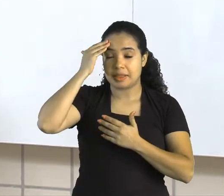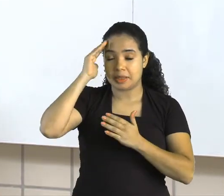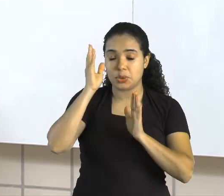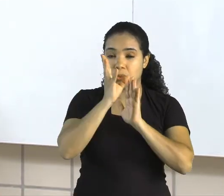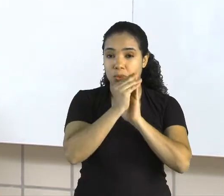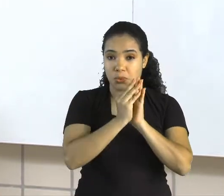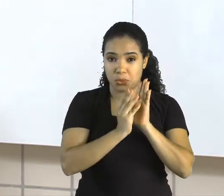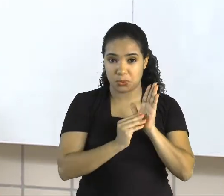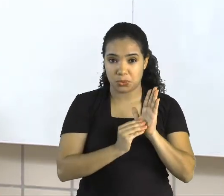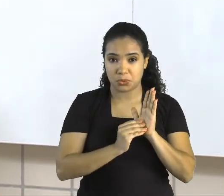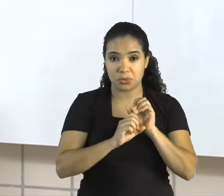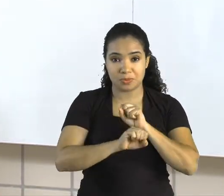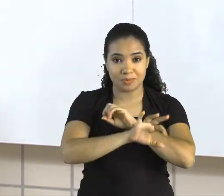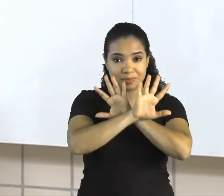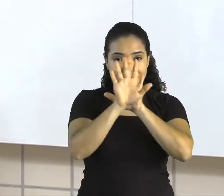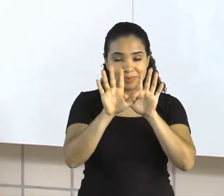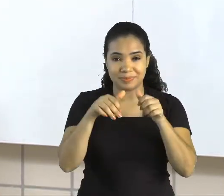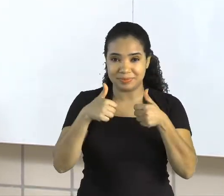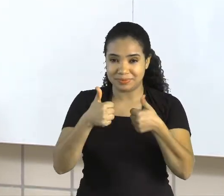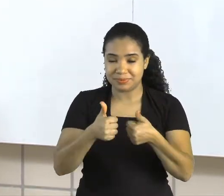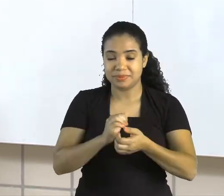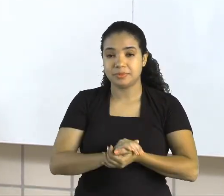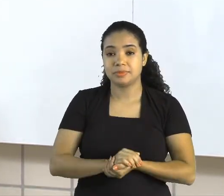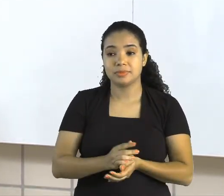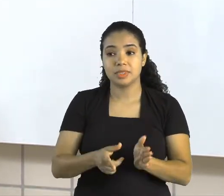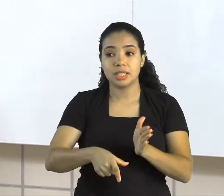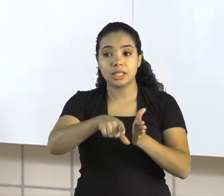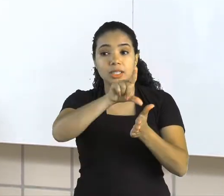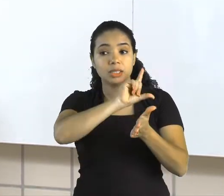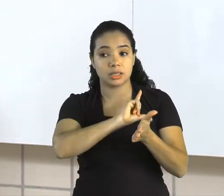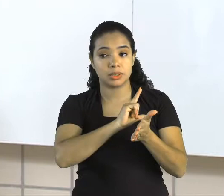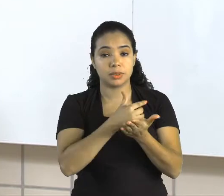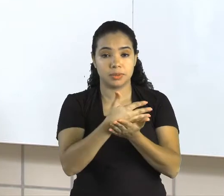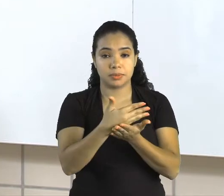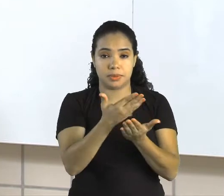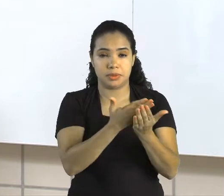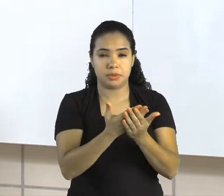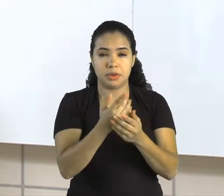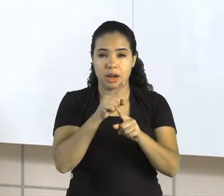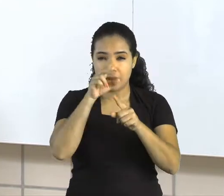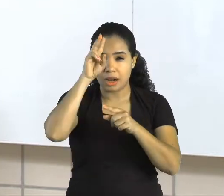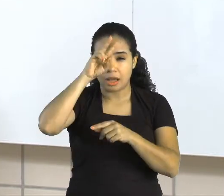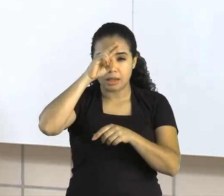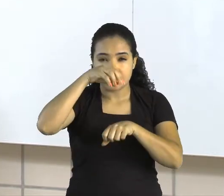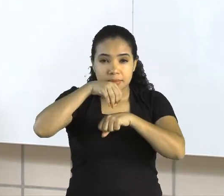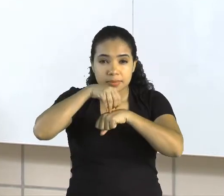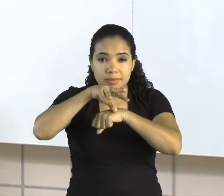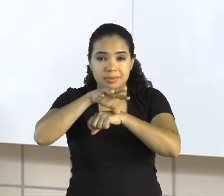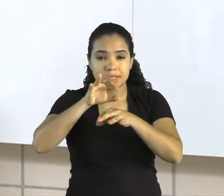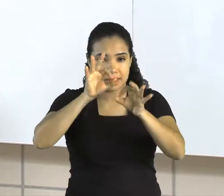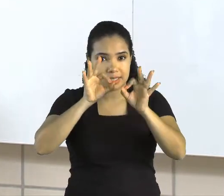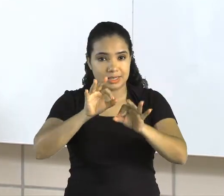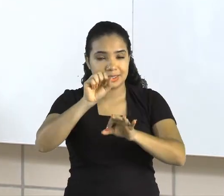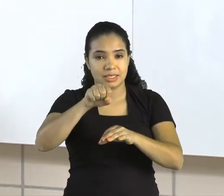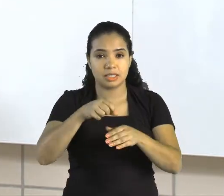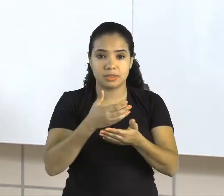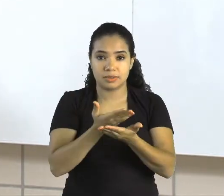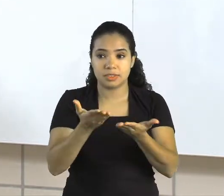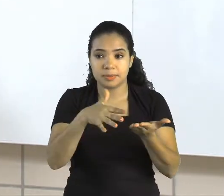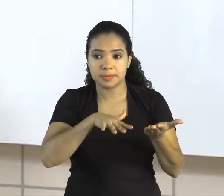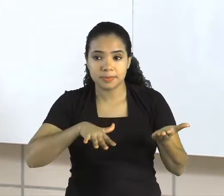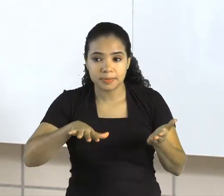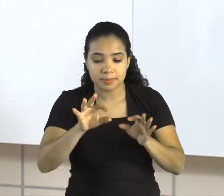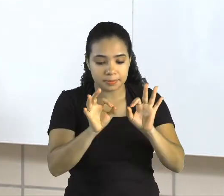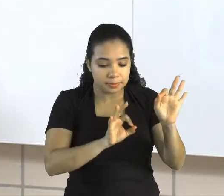entendendo o conteúdo. Antes de iniciarmos a nossa aula, lembram do recadinho? Eu tenho certeza que sim. Seu espaço já está